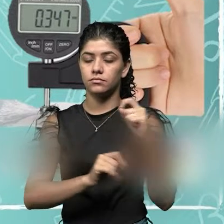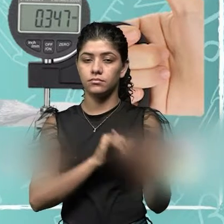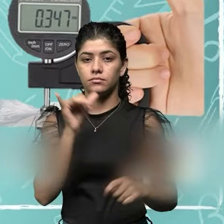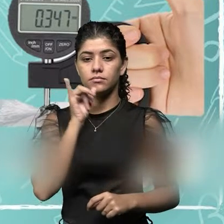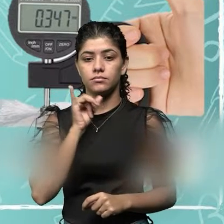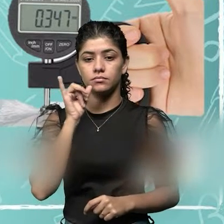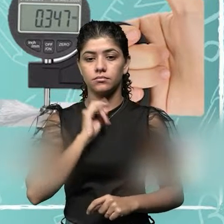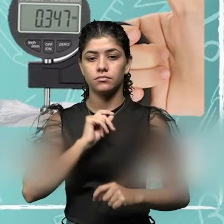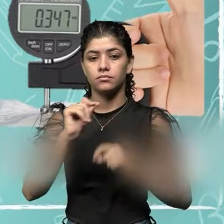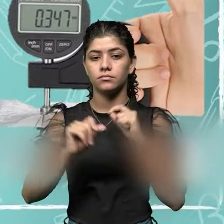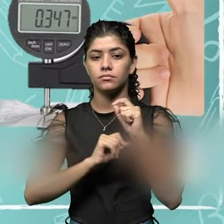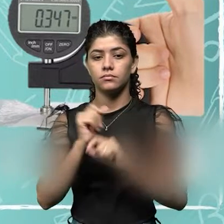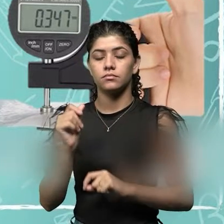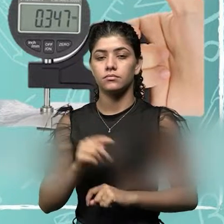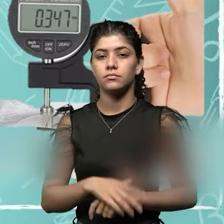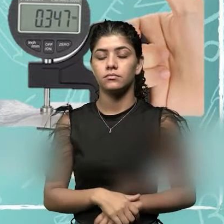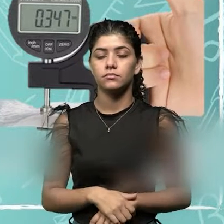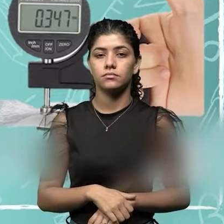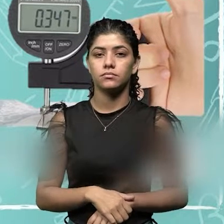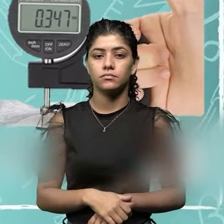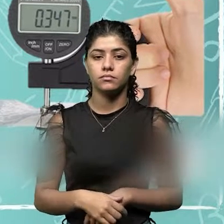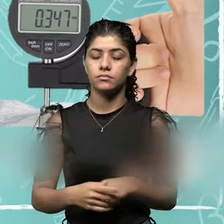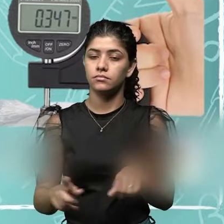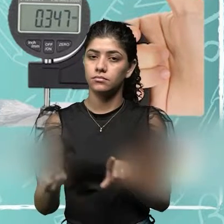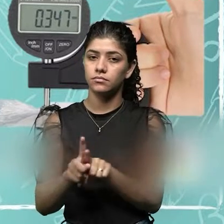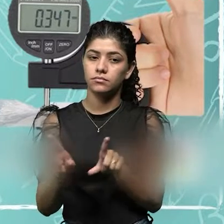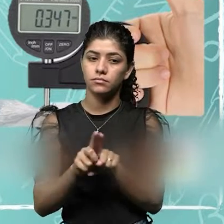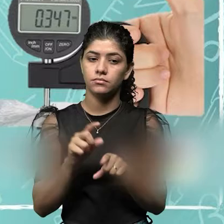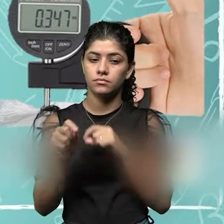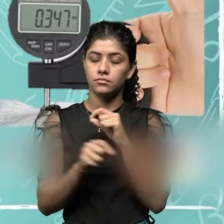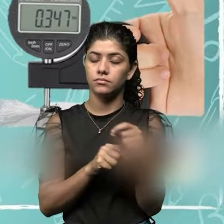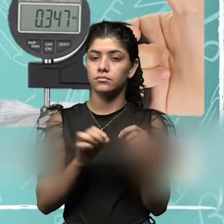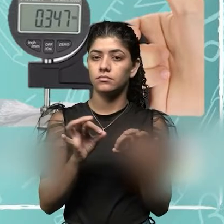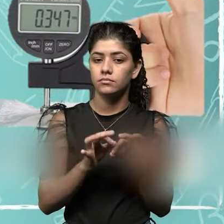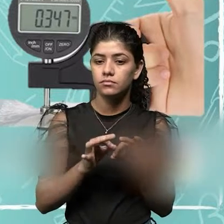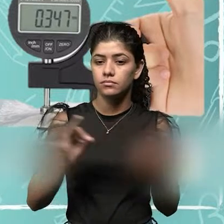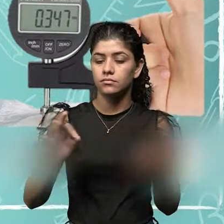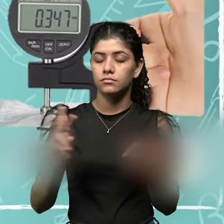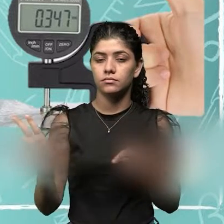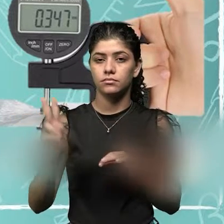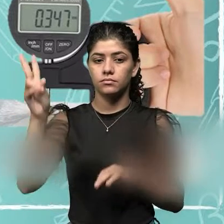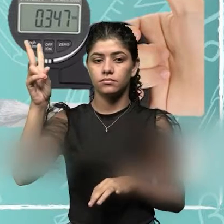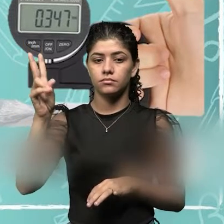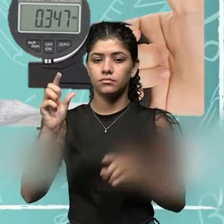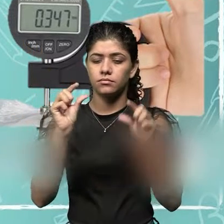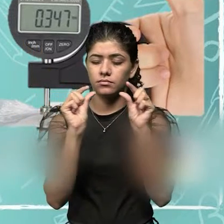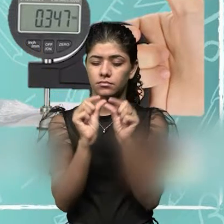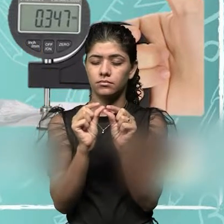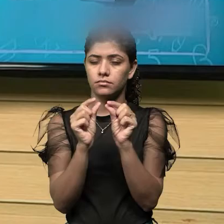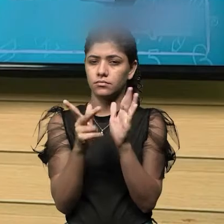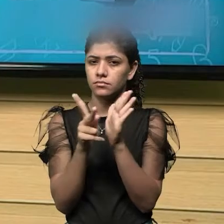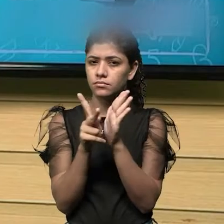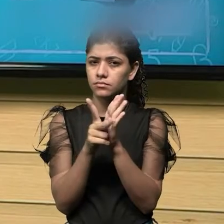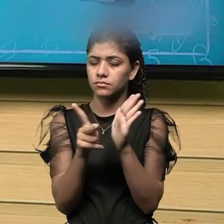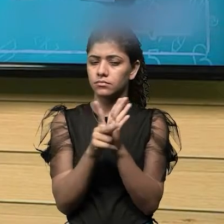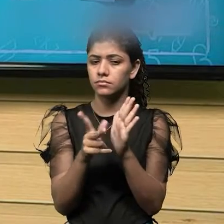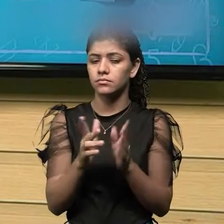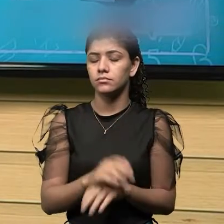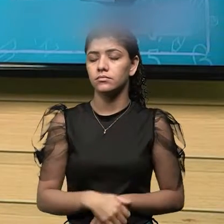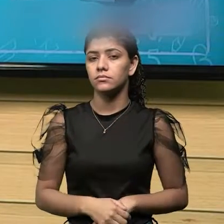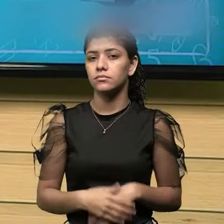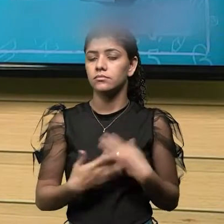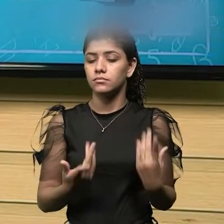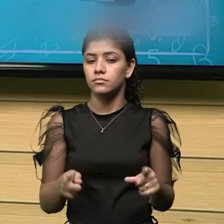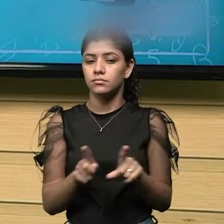do micrômetro, o espessímetro ele também mede valores muito precisos. Só que